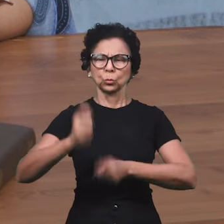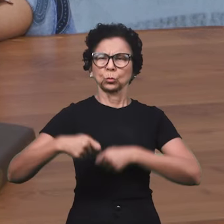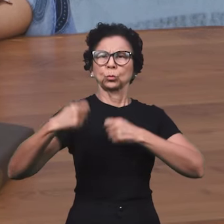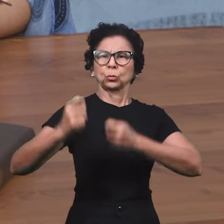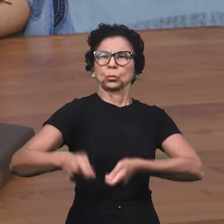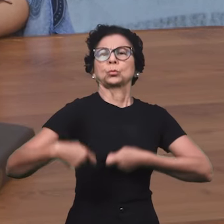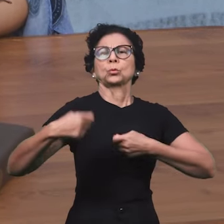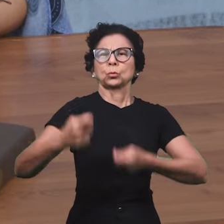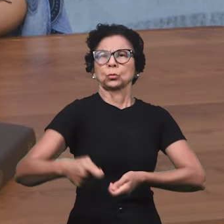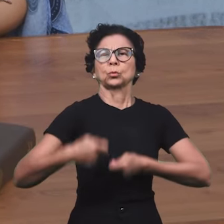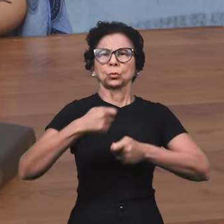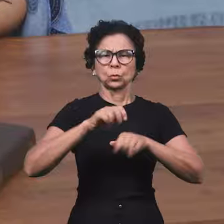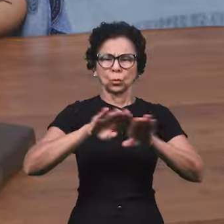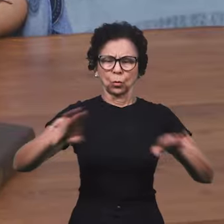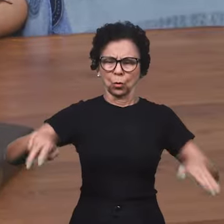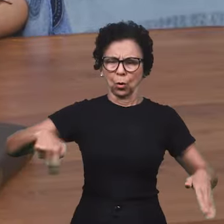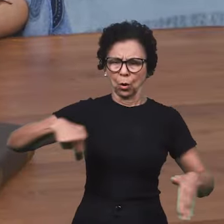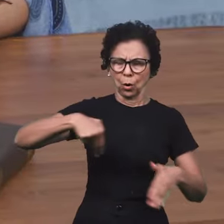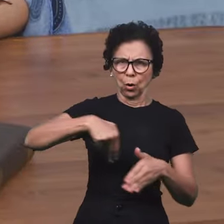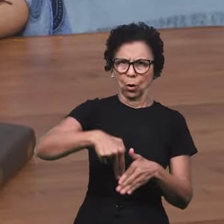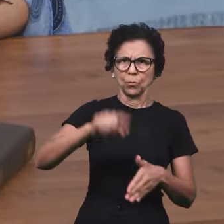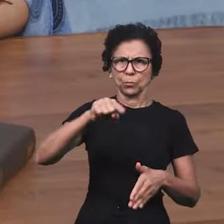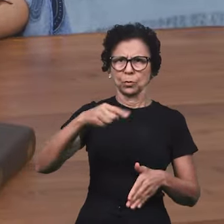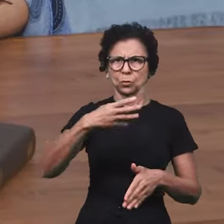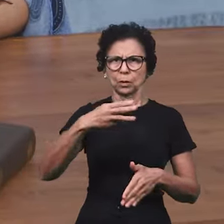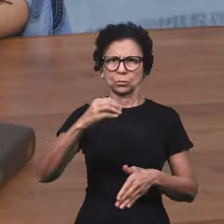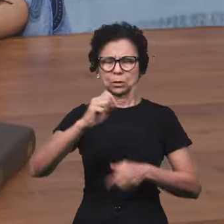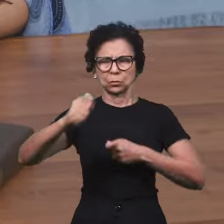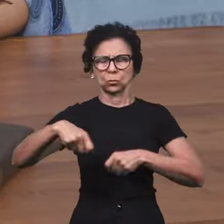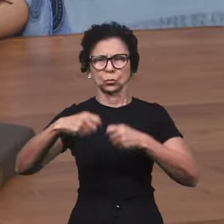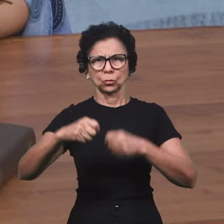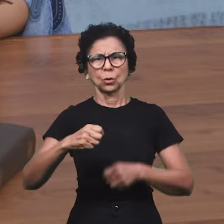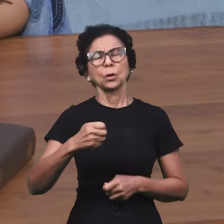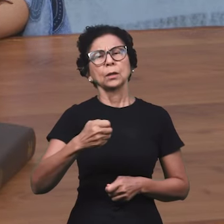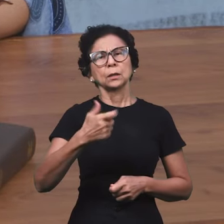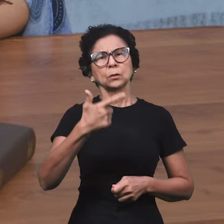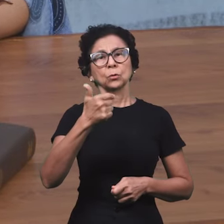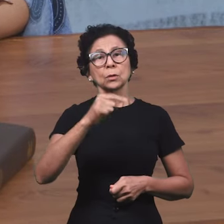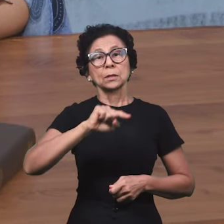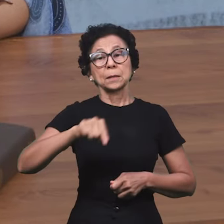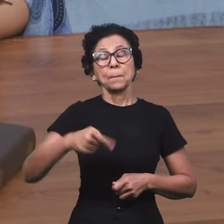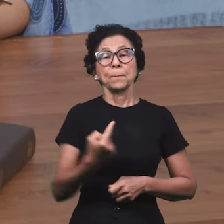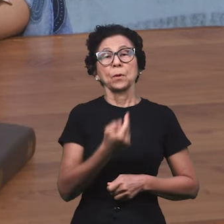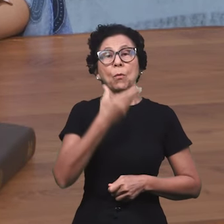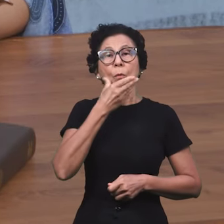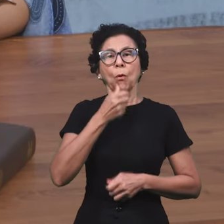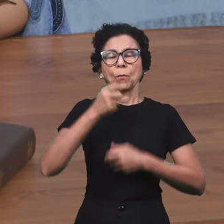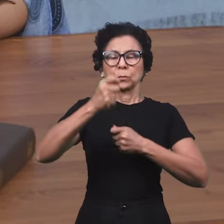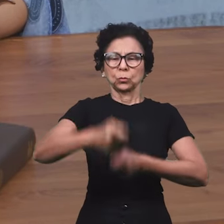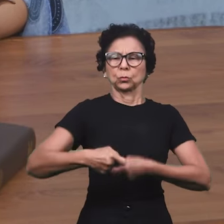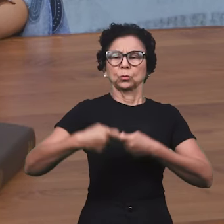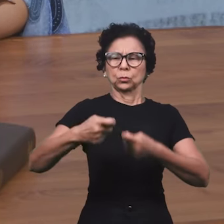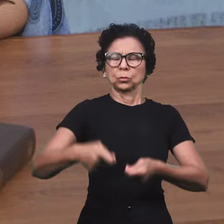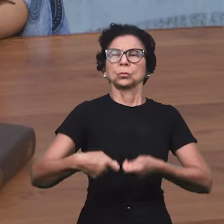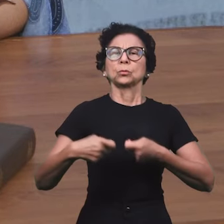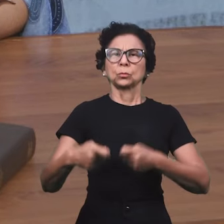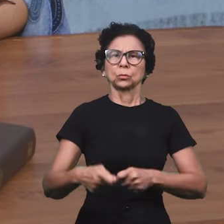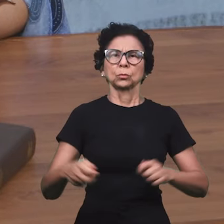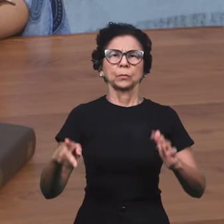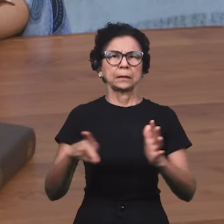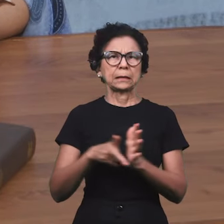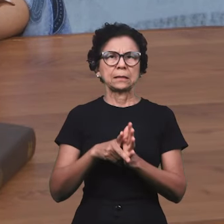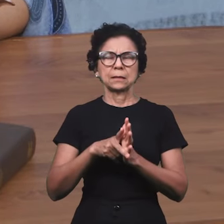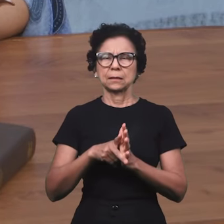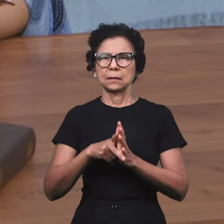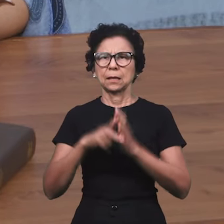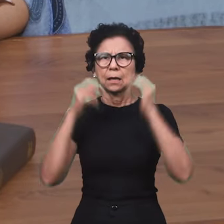e 12.000 cavaleiros, e pô-los nas cidades dos carros e junto ao rei em Jerusalém.